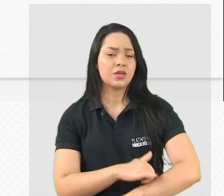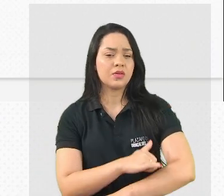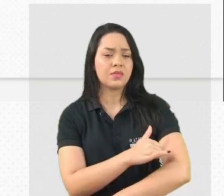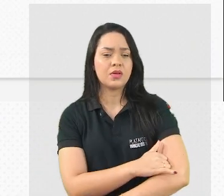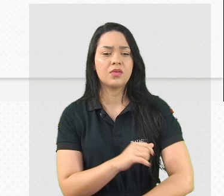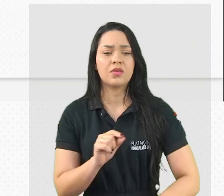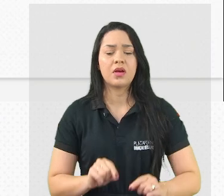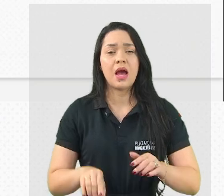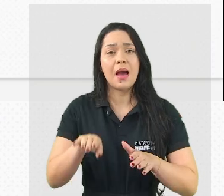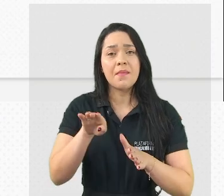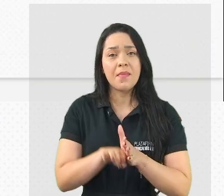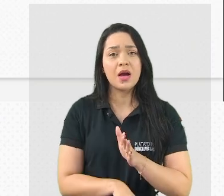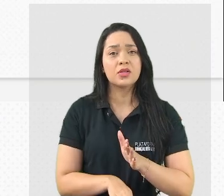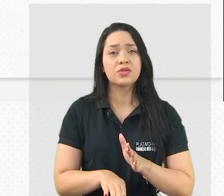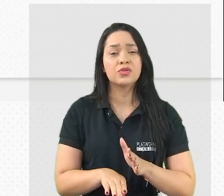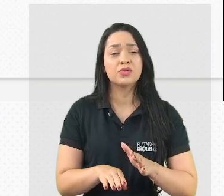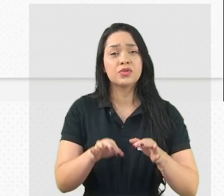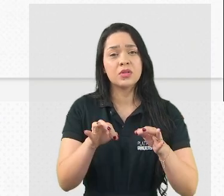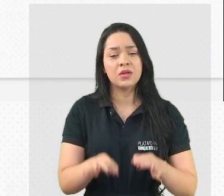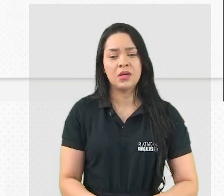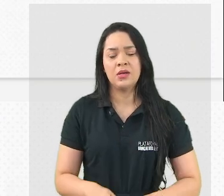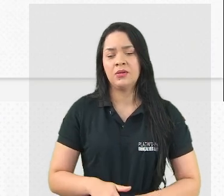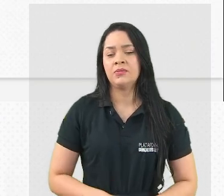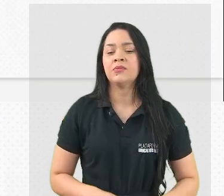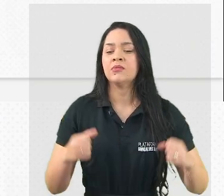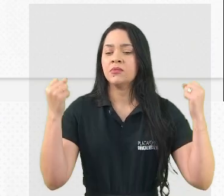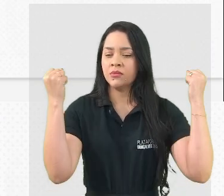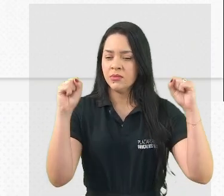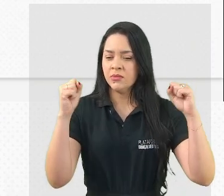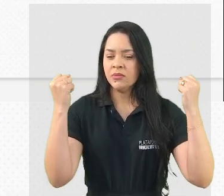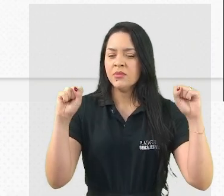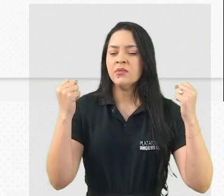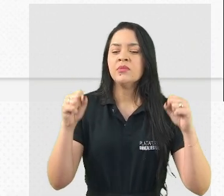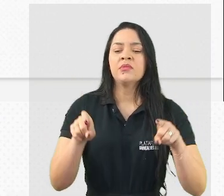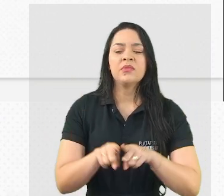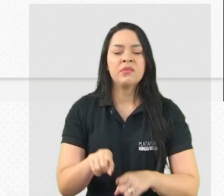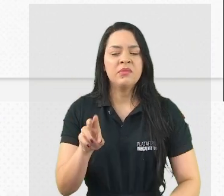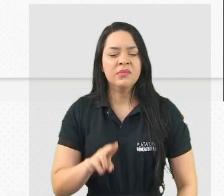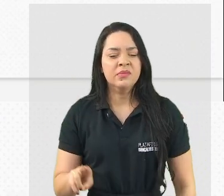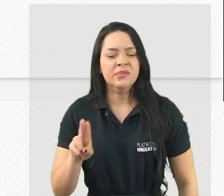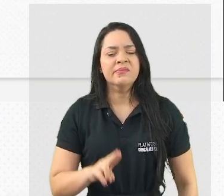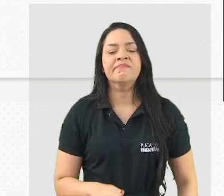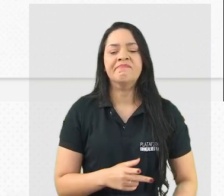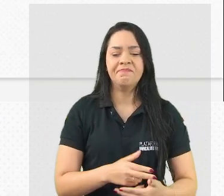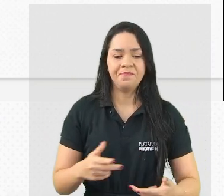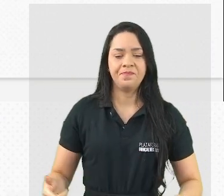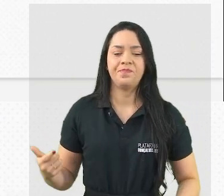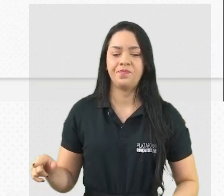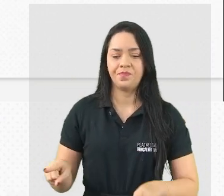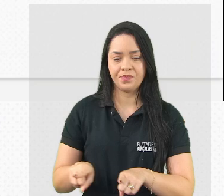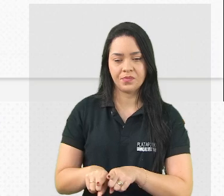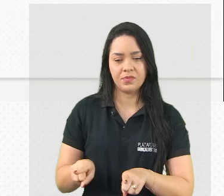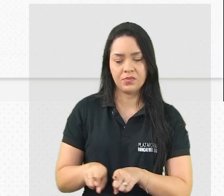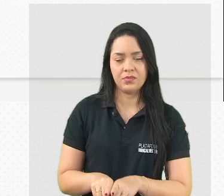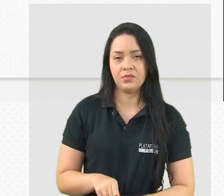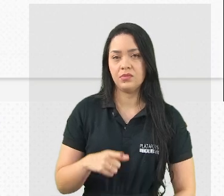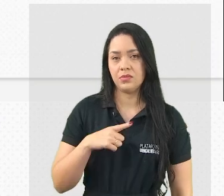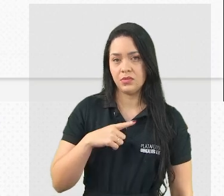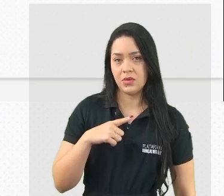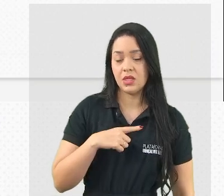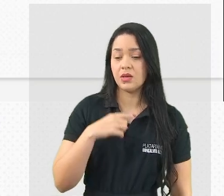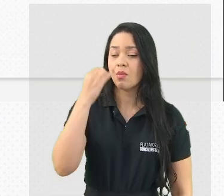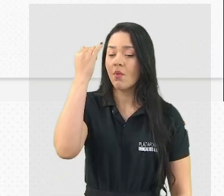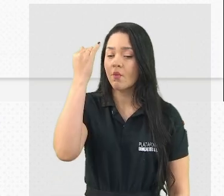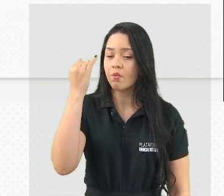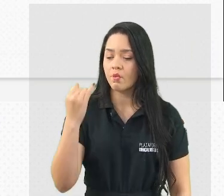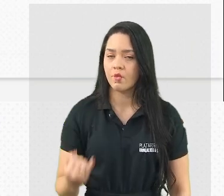estejam abaixo do peso ideal. Exercícios físicos exagerados, indevido de laxante, diurético, entre outros, fazem parte